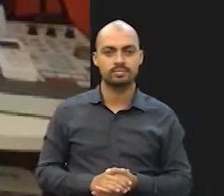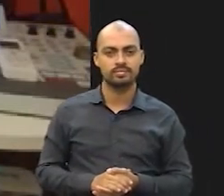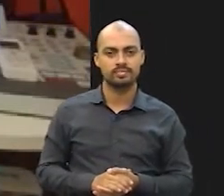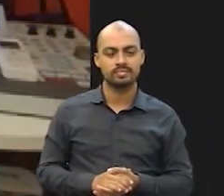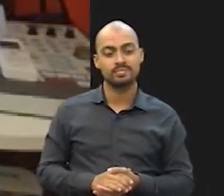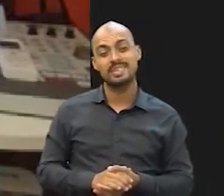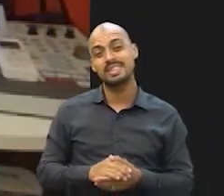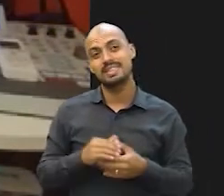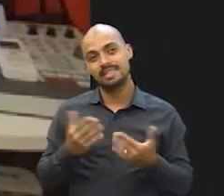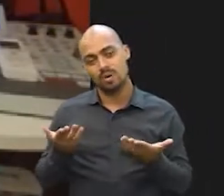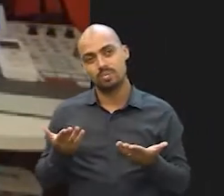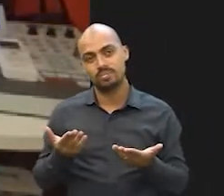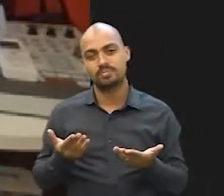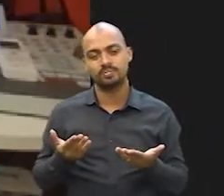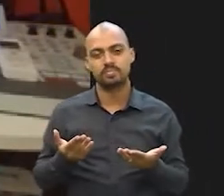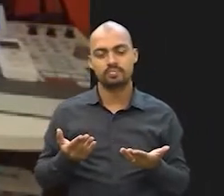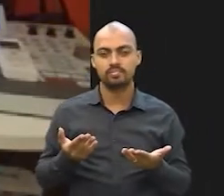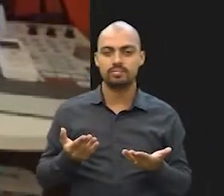Eu acho que isso já existia.